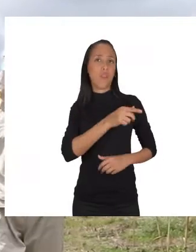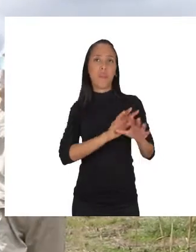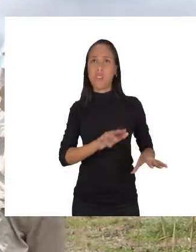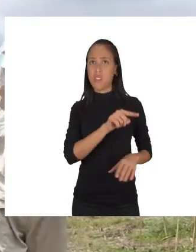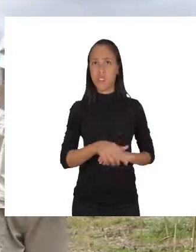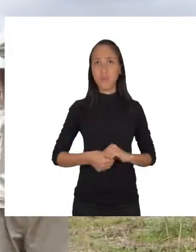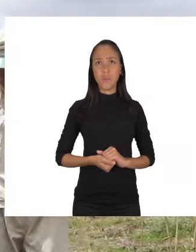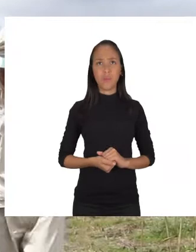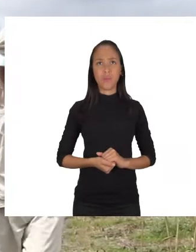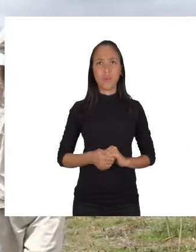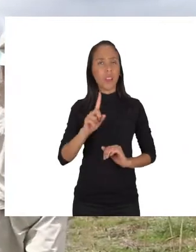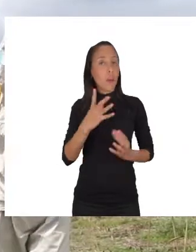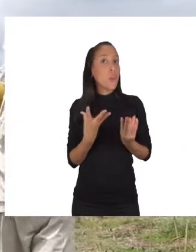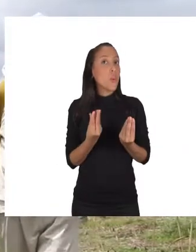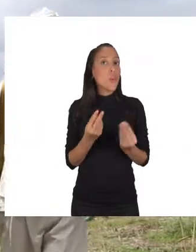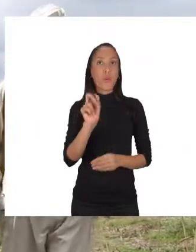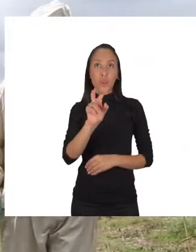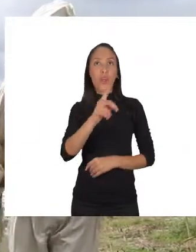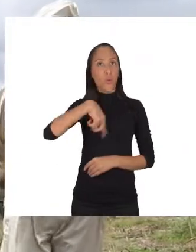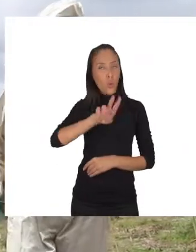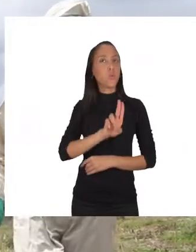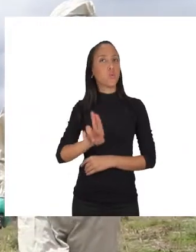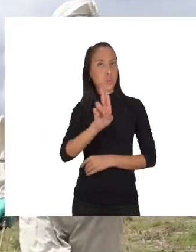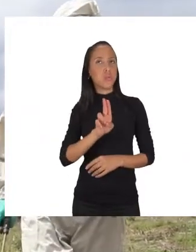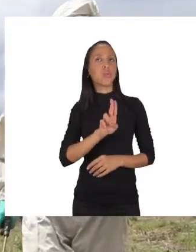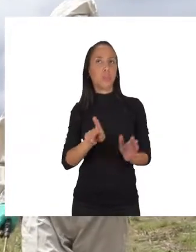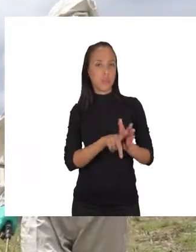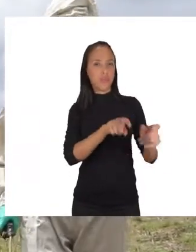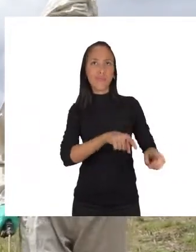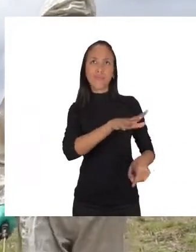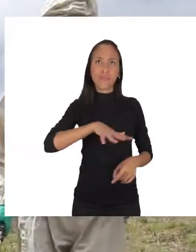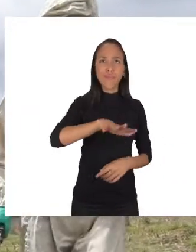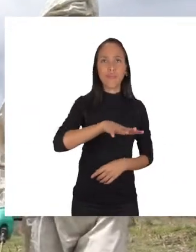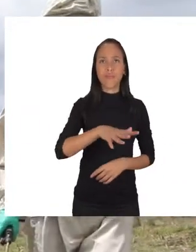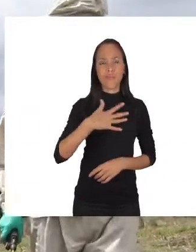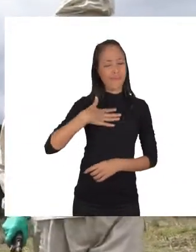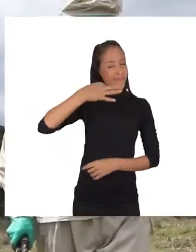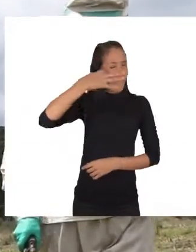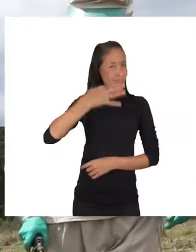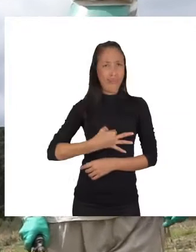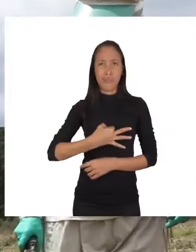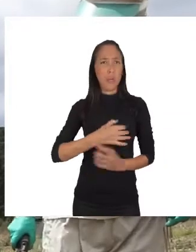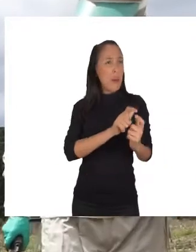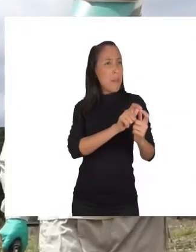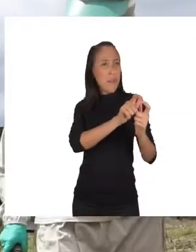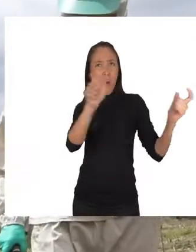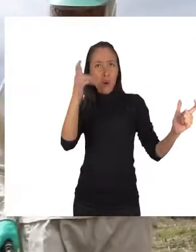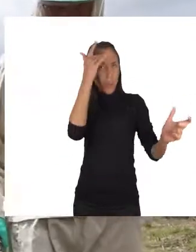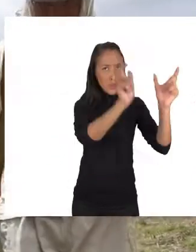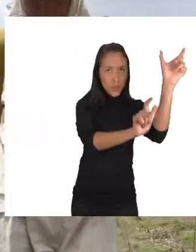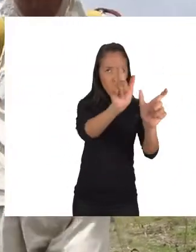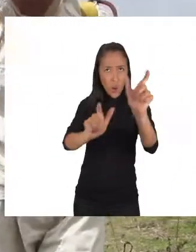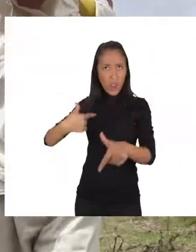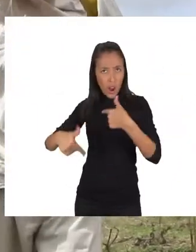É muito veneno que é usado na lavoura, né? E não tem nem dúvida que a maioria, né, está